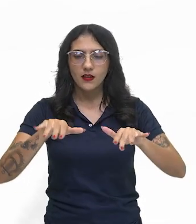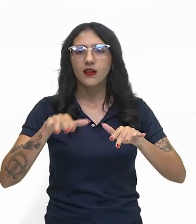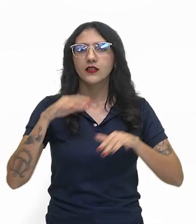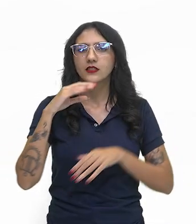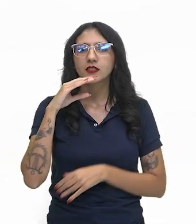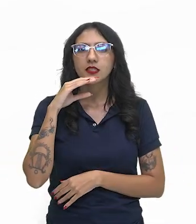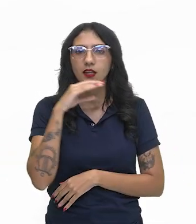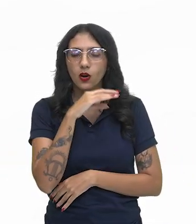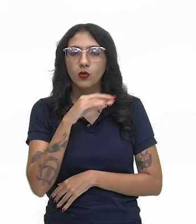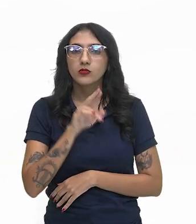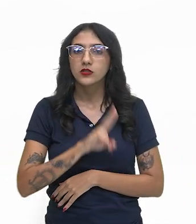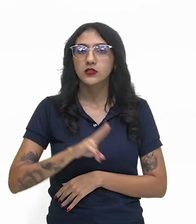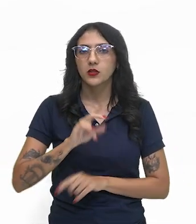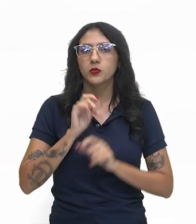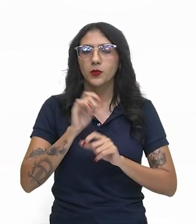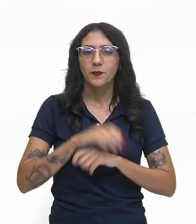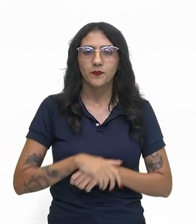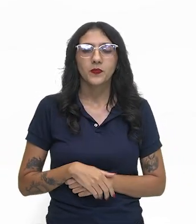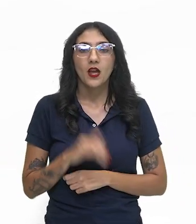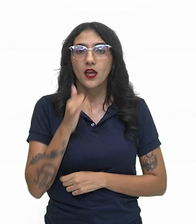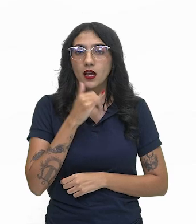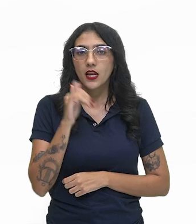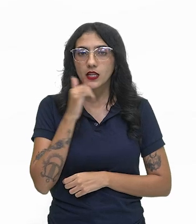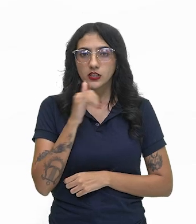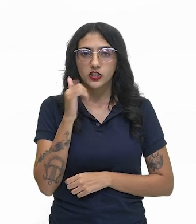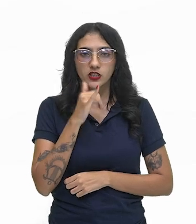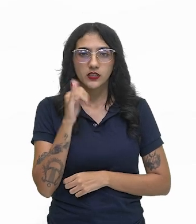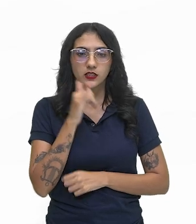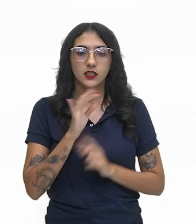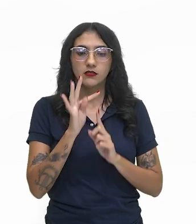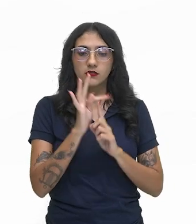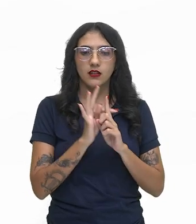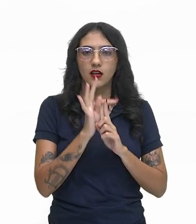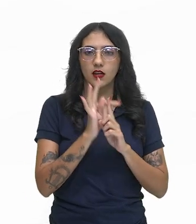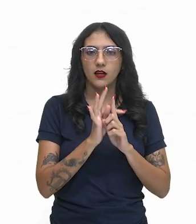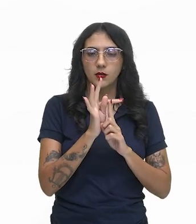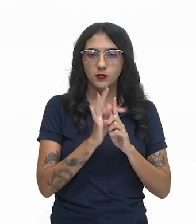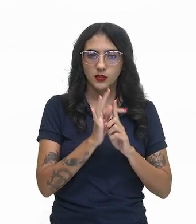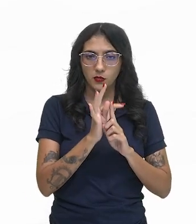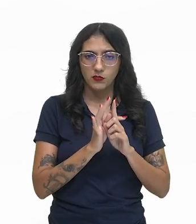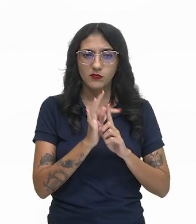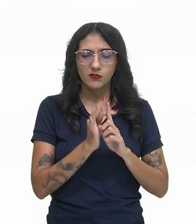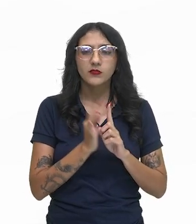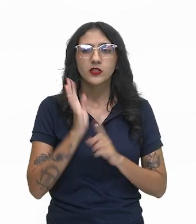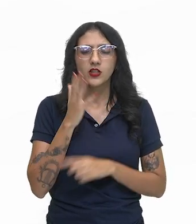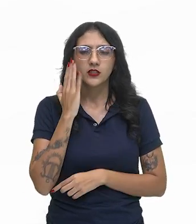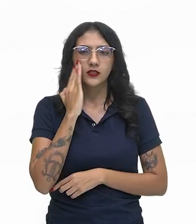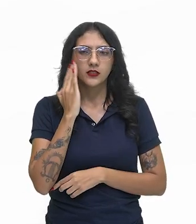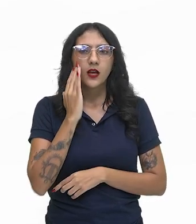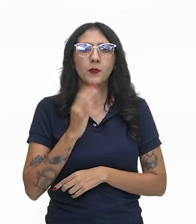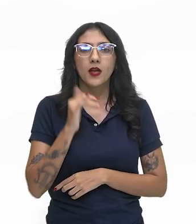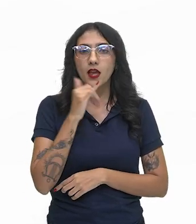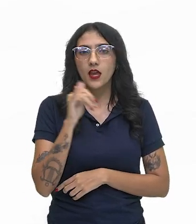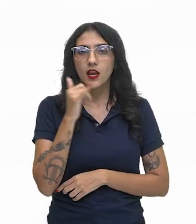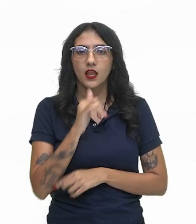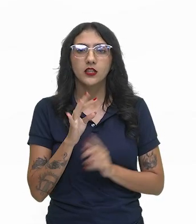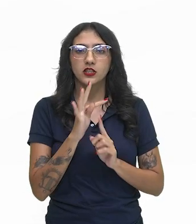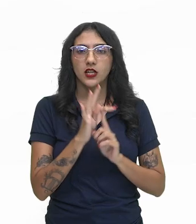calor em que a energia térmica, sabemos que a energia